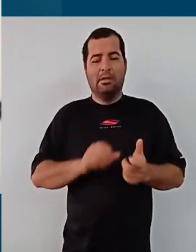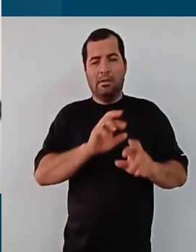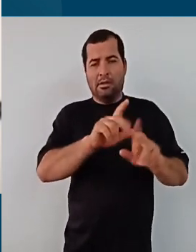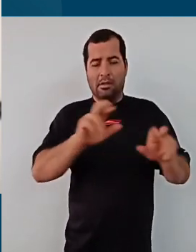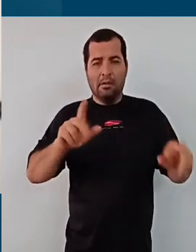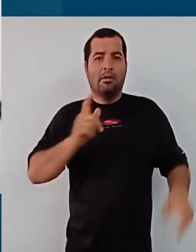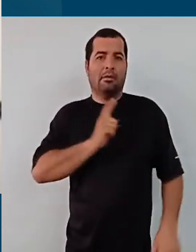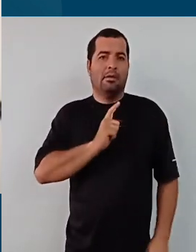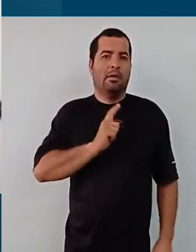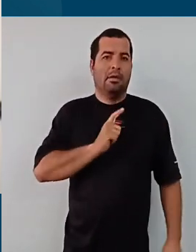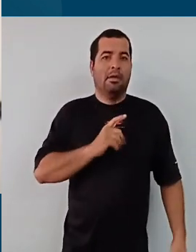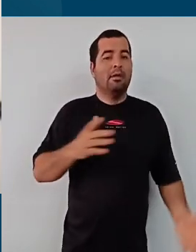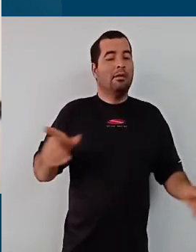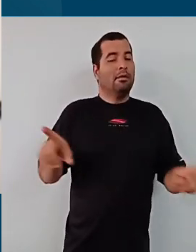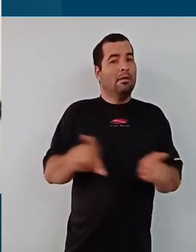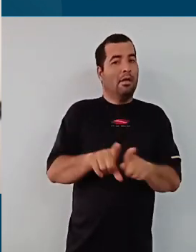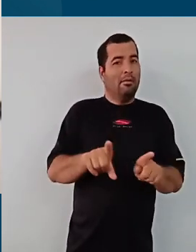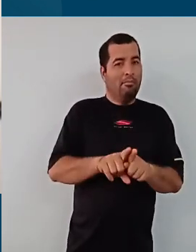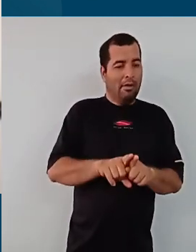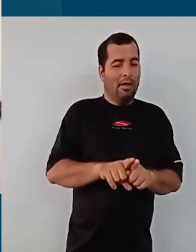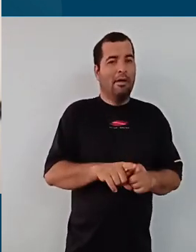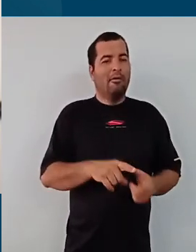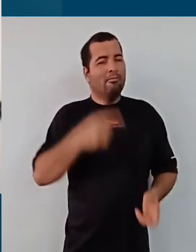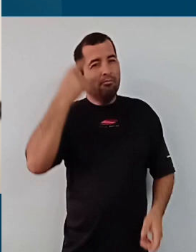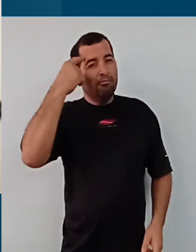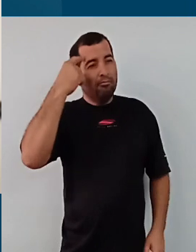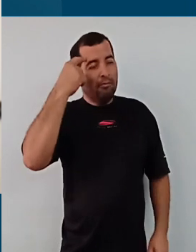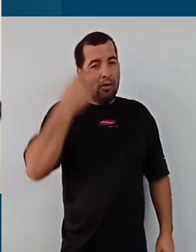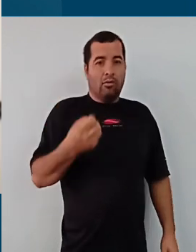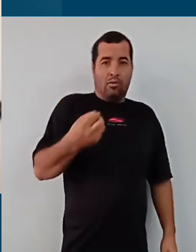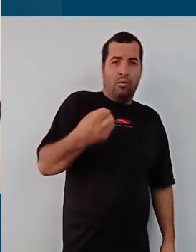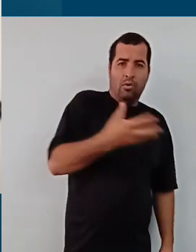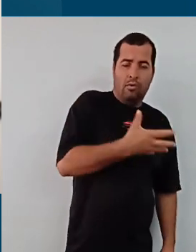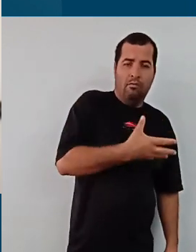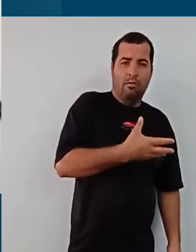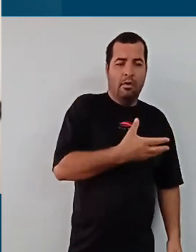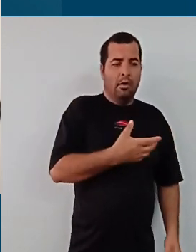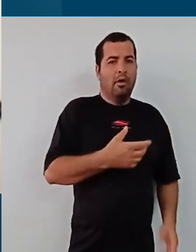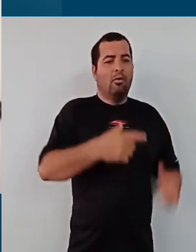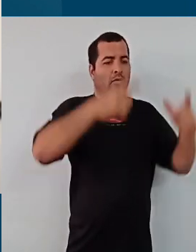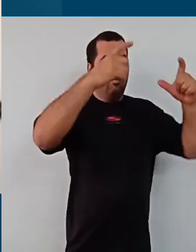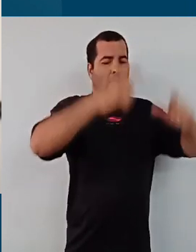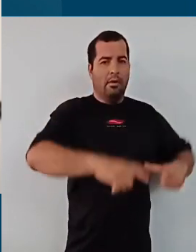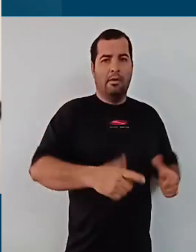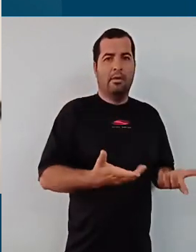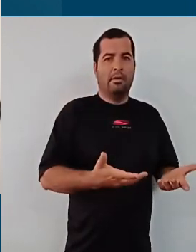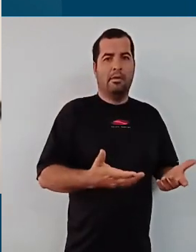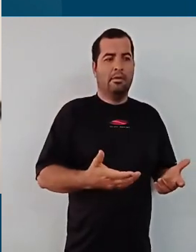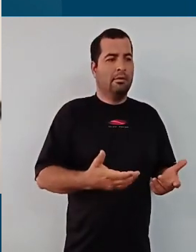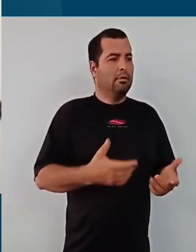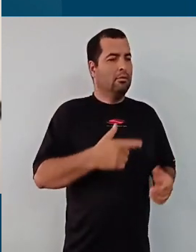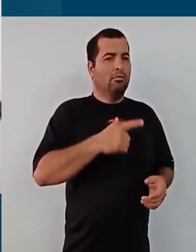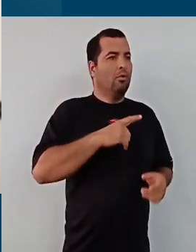maneira talvez mais atrevida de pensar nos tempos e nos espaços escolares, né?